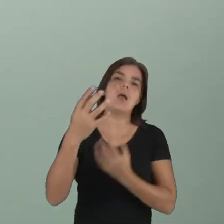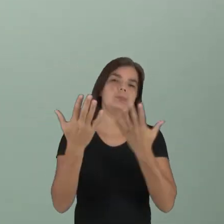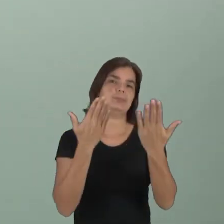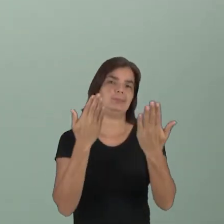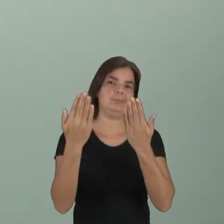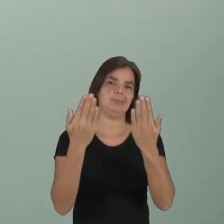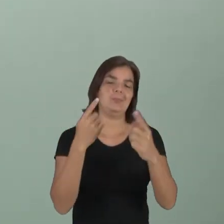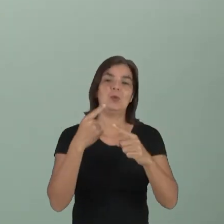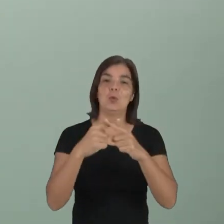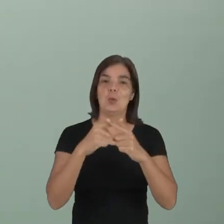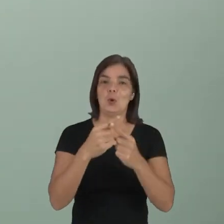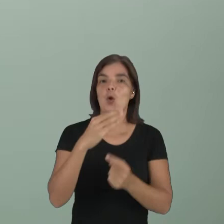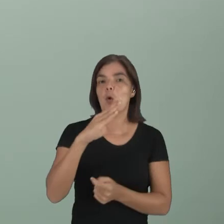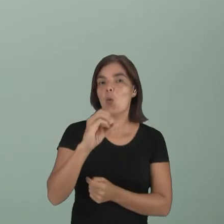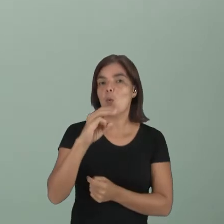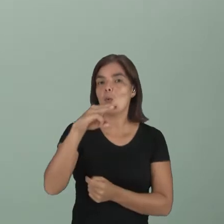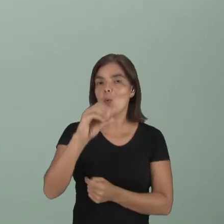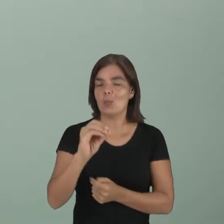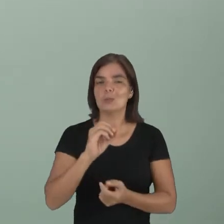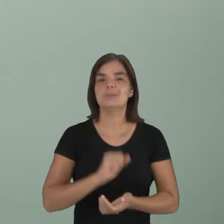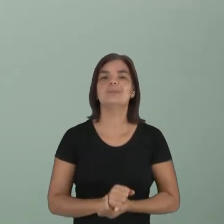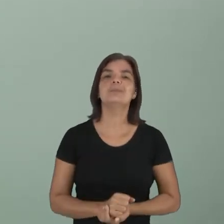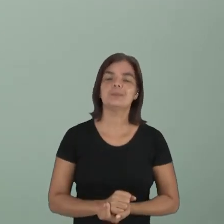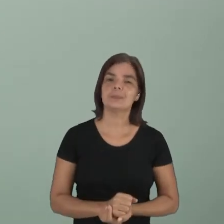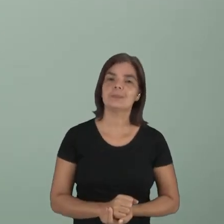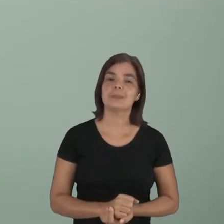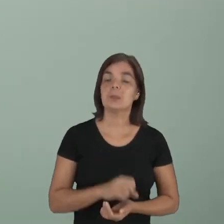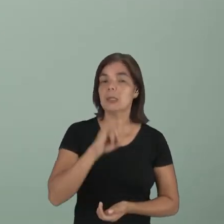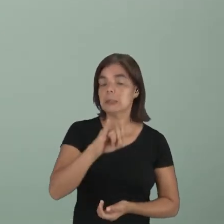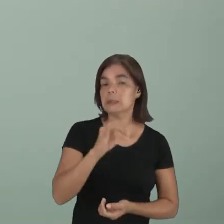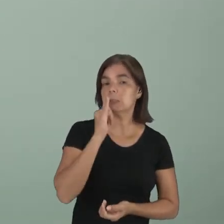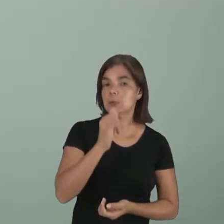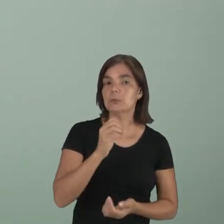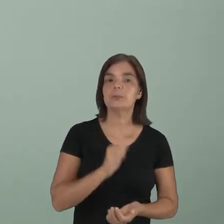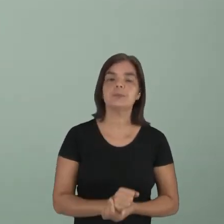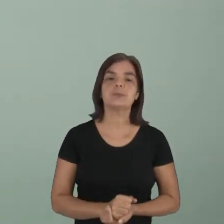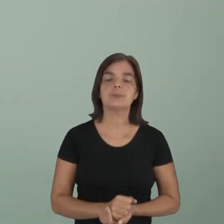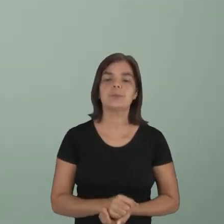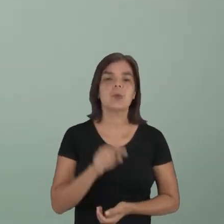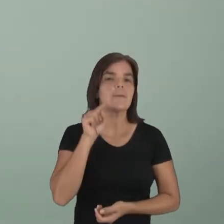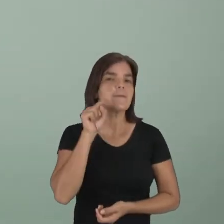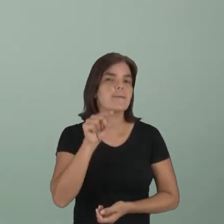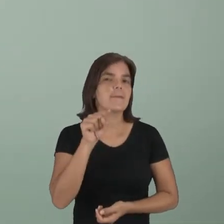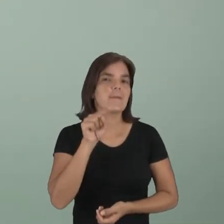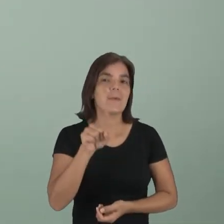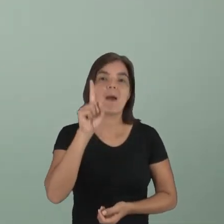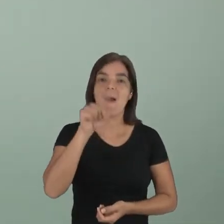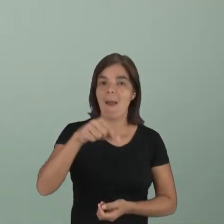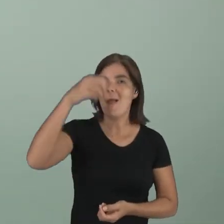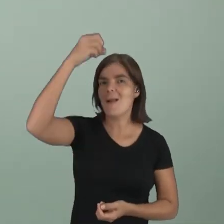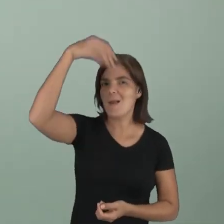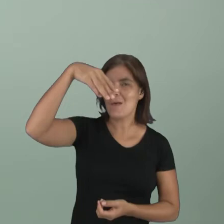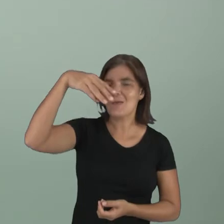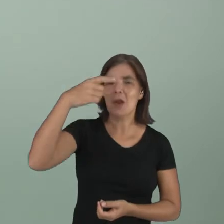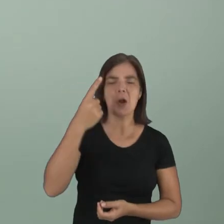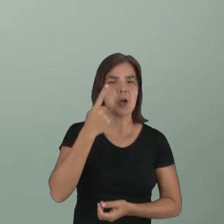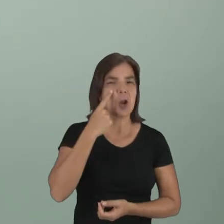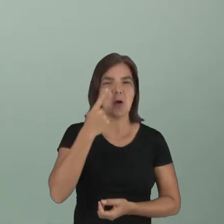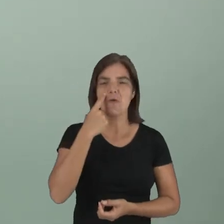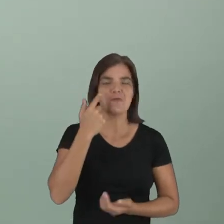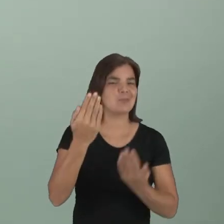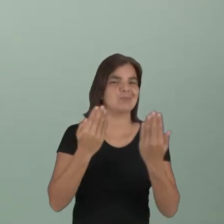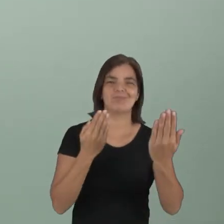comparação, porque veio o termo comparativo como. Se eu disser, você é luz, não veio o